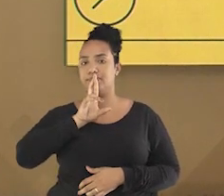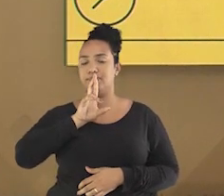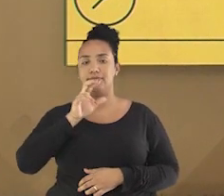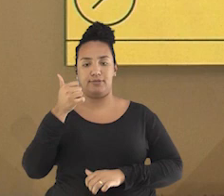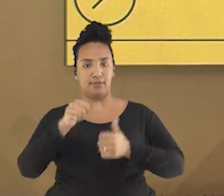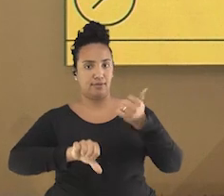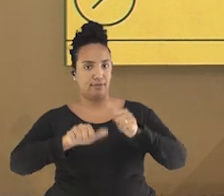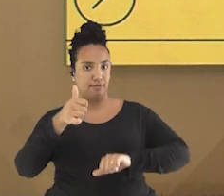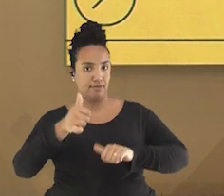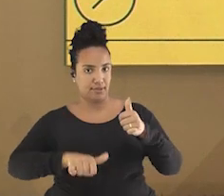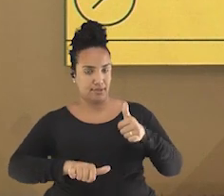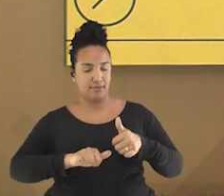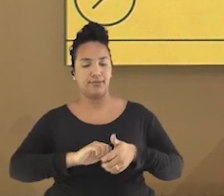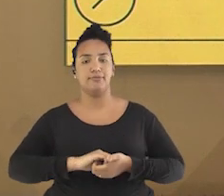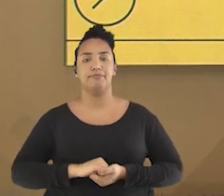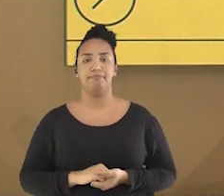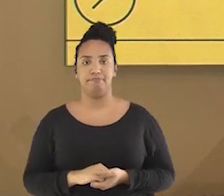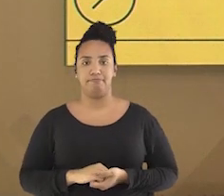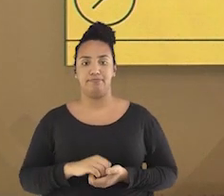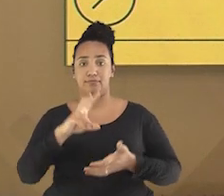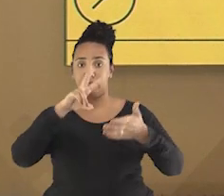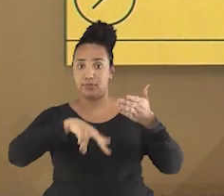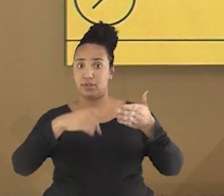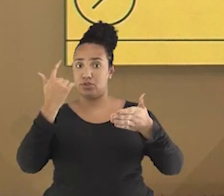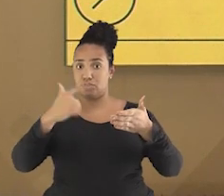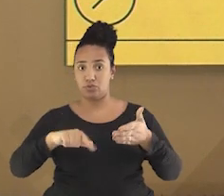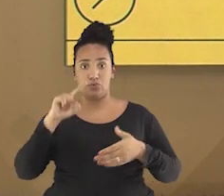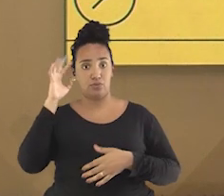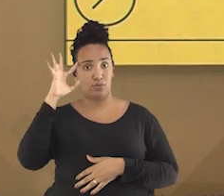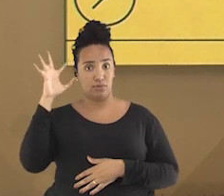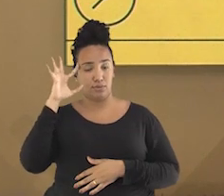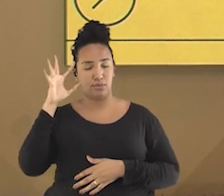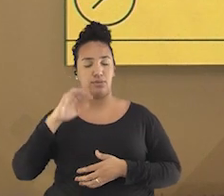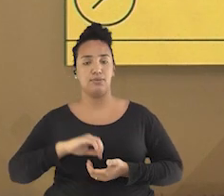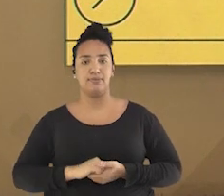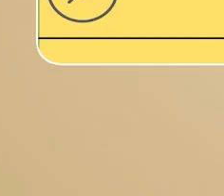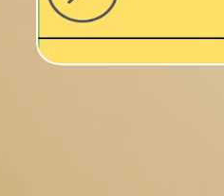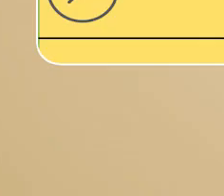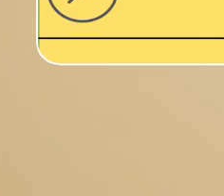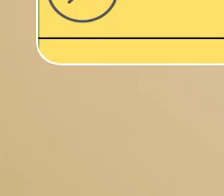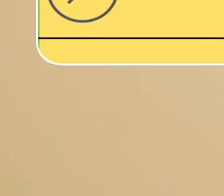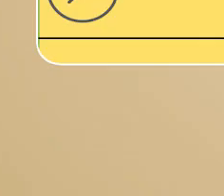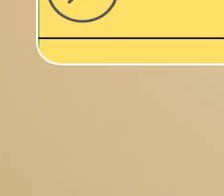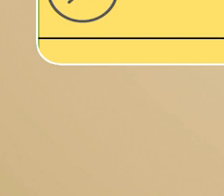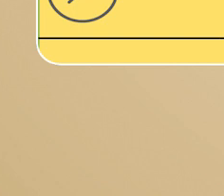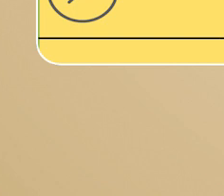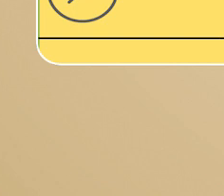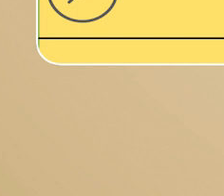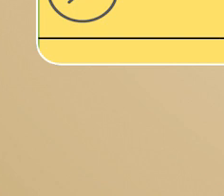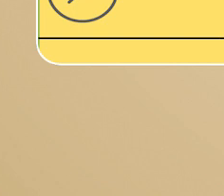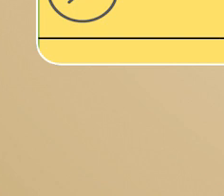para você analisar, ler novamente a charge e pensar a respeito.